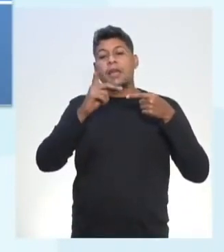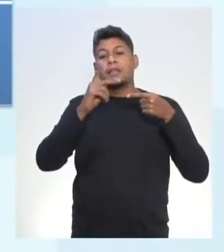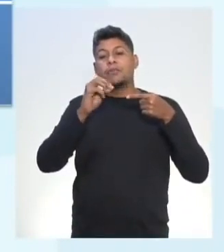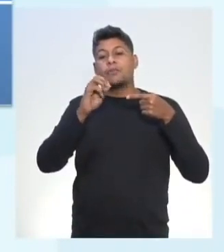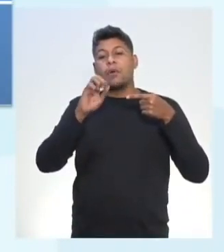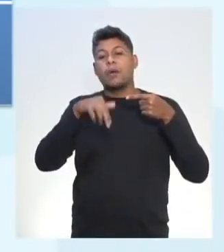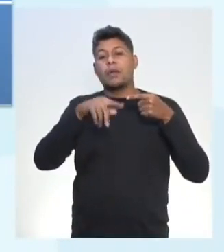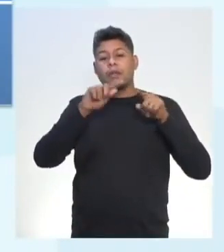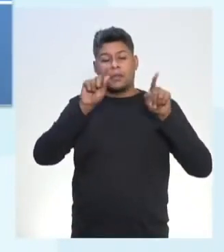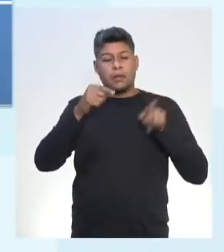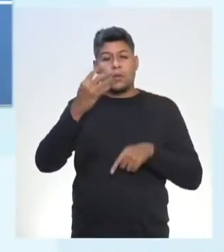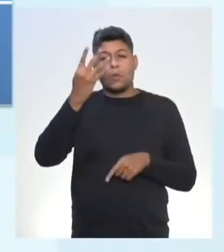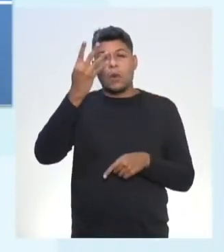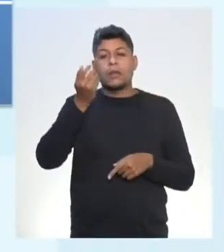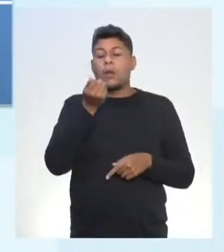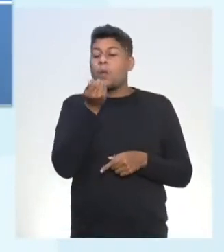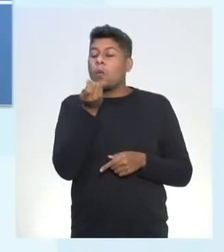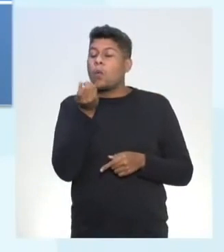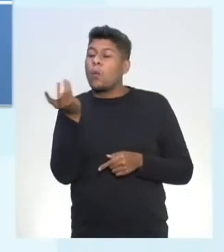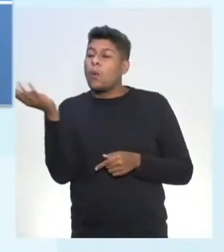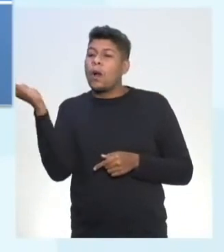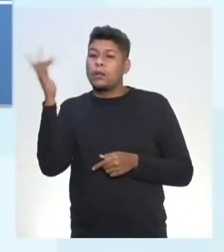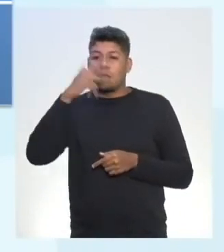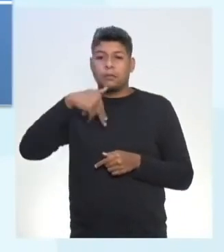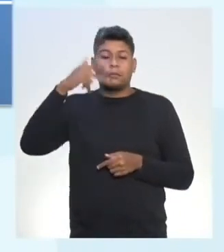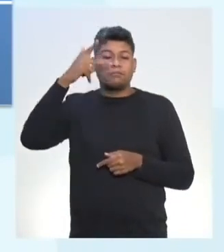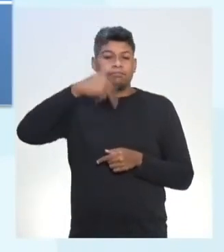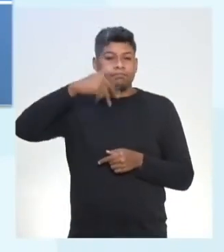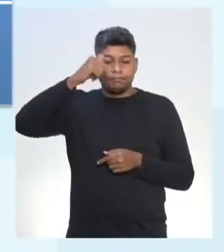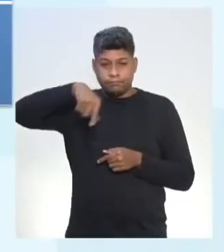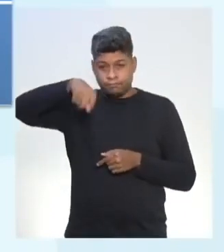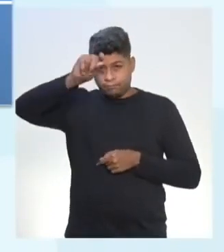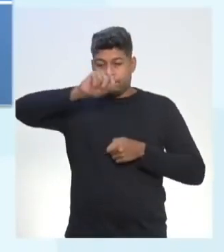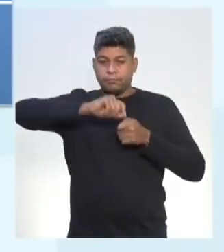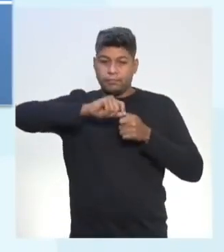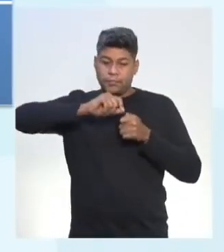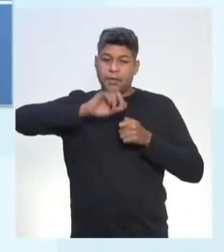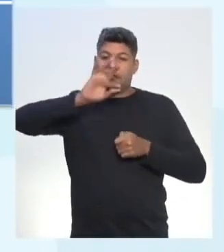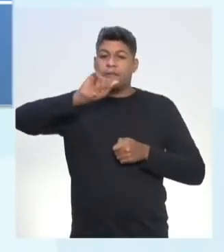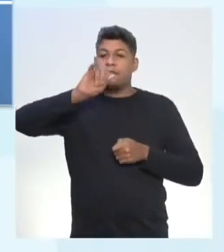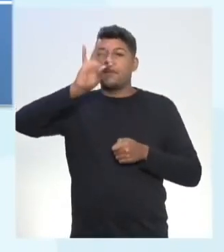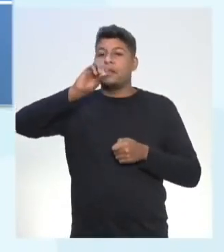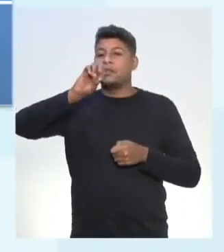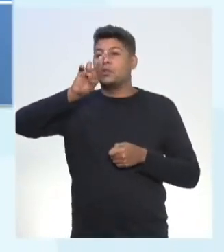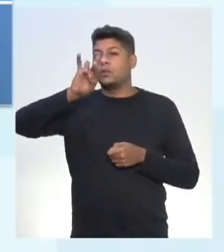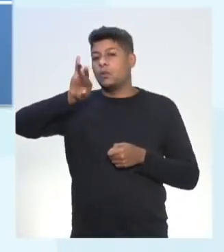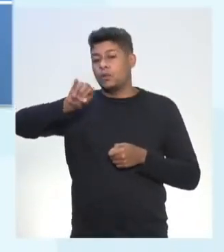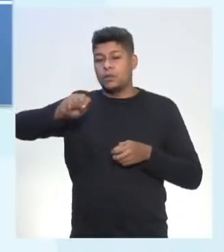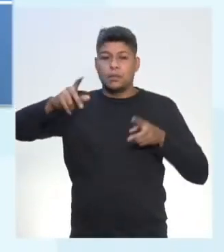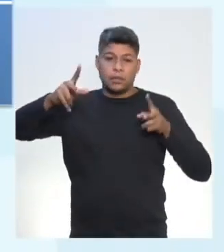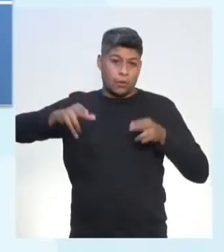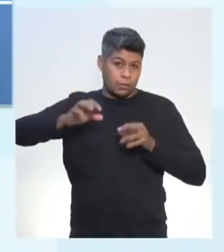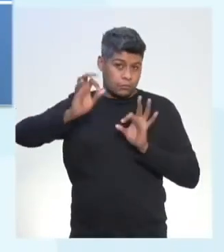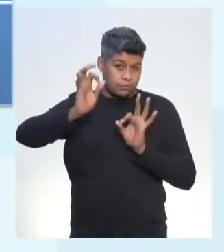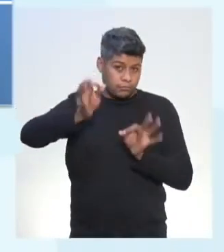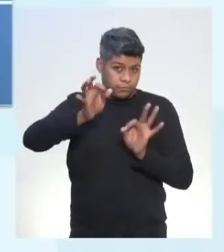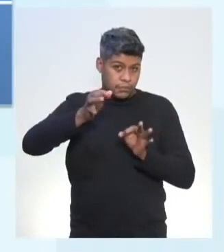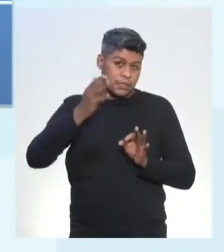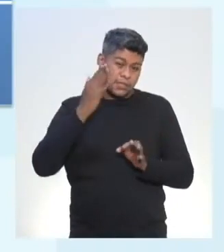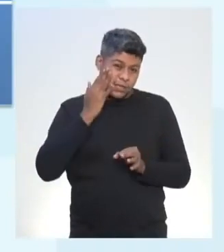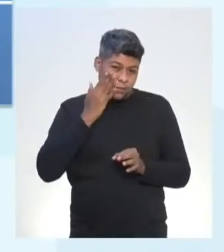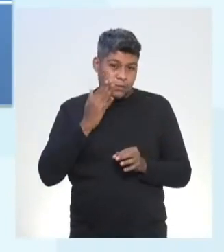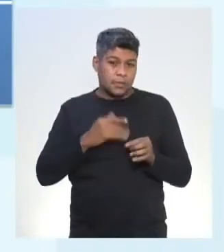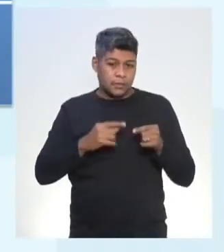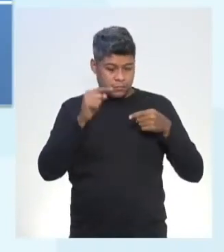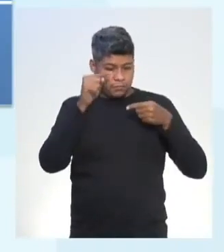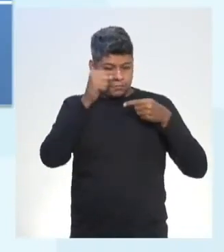o 4, indica quantas repetições você vai fazer de fatores iguais à base, tá certo? E aí você multiplica o de